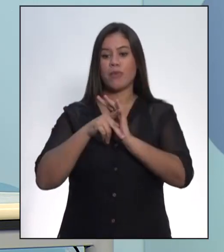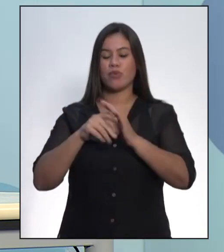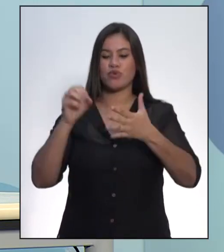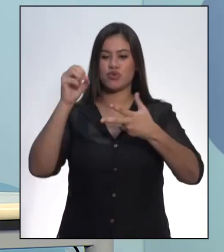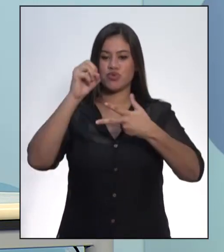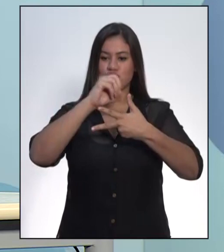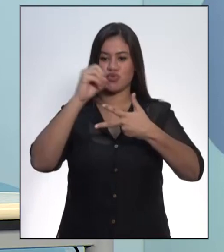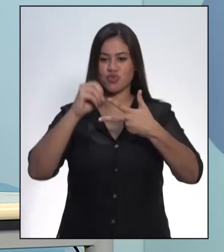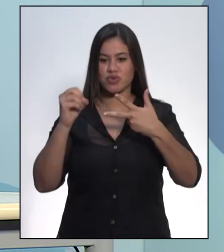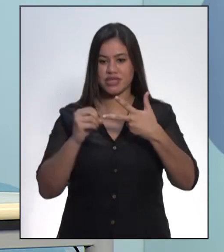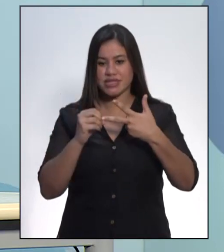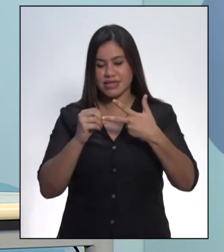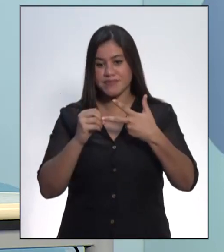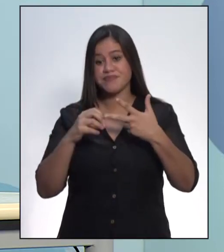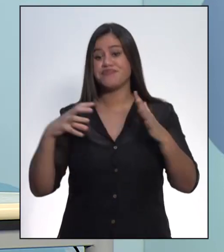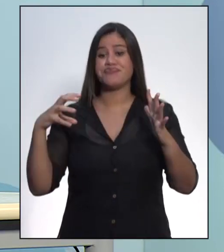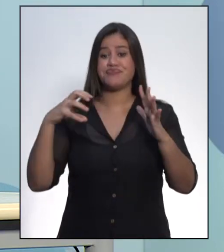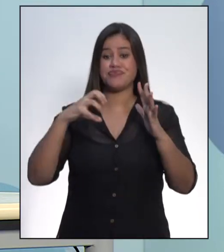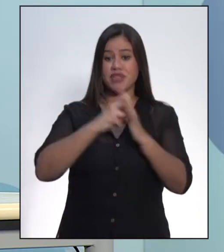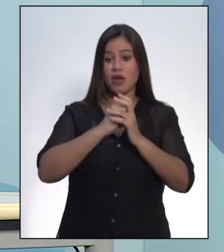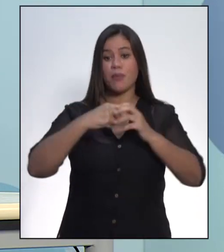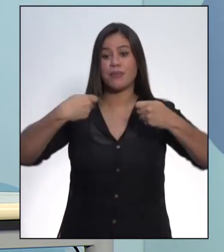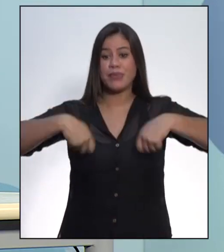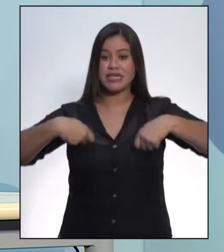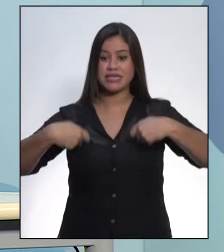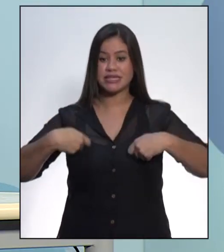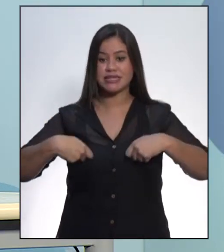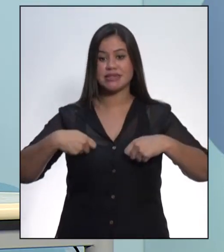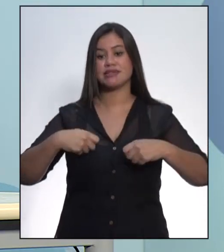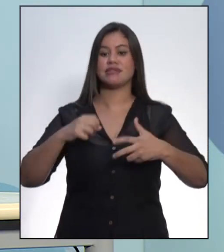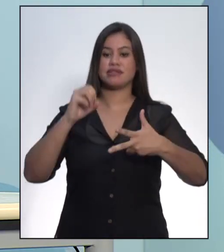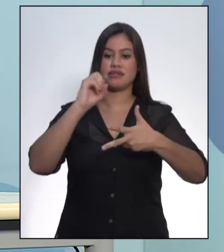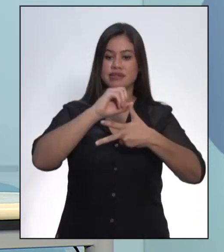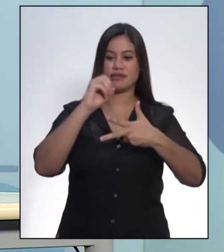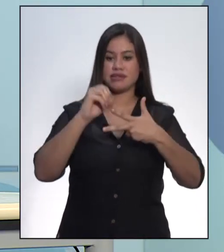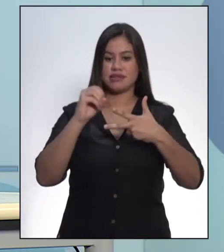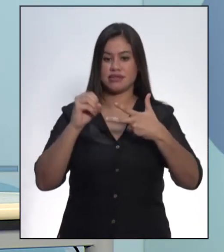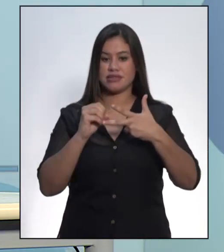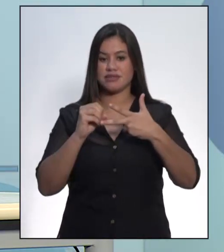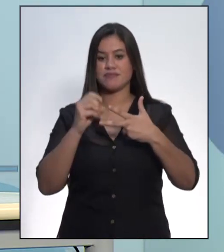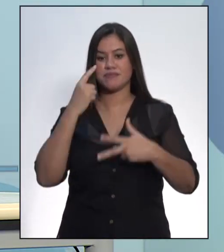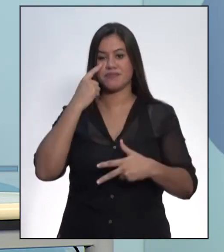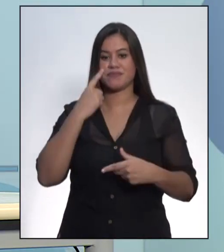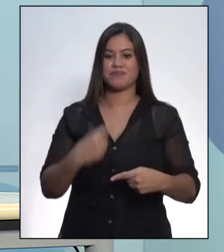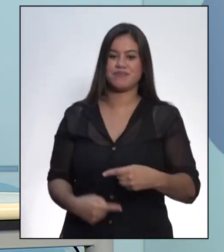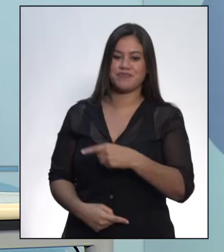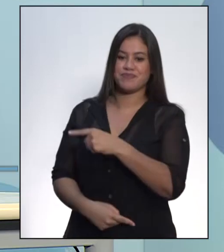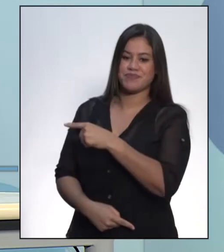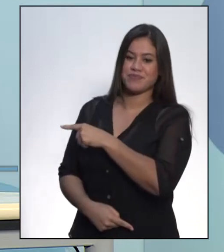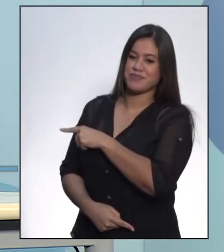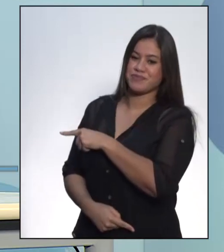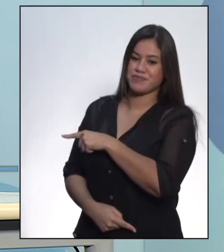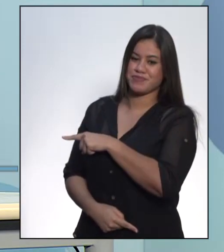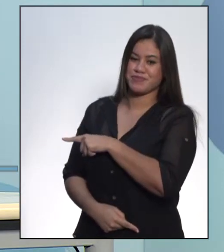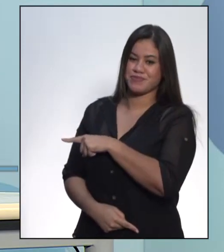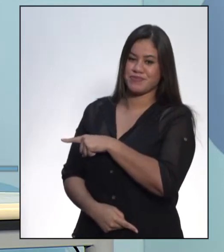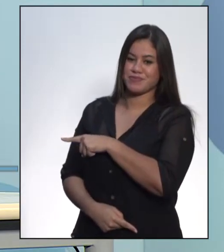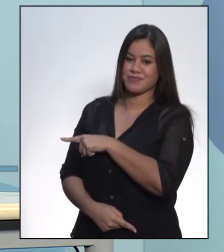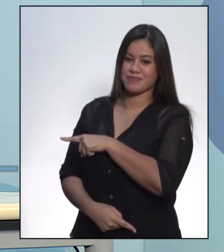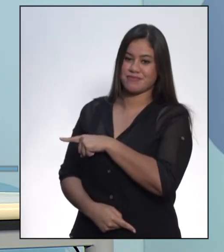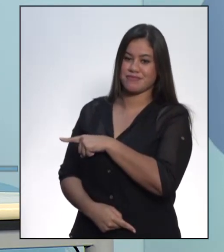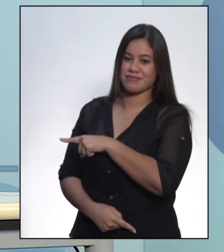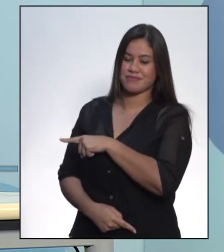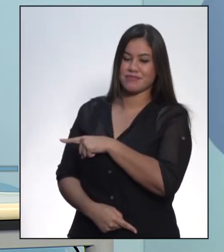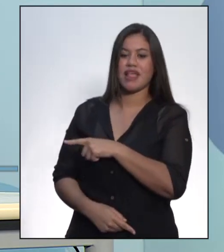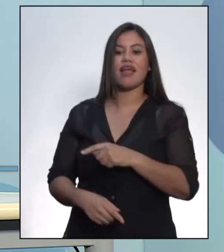você realizar a inscrição do Enem, você tem que entrar no site enem.inep. Lá tem todas as instruções para você fazer a